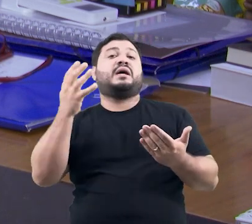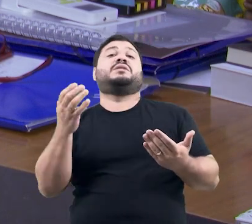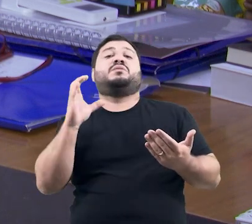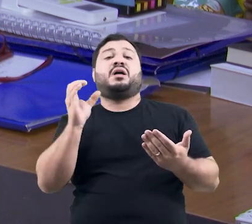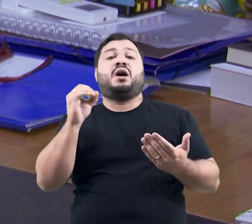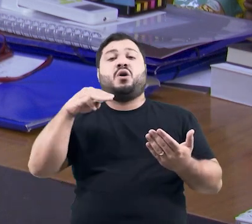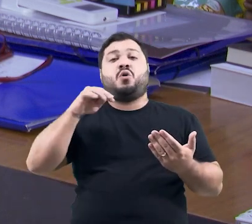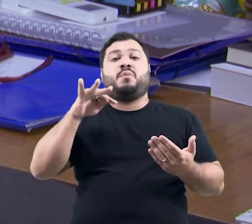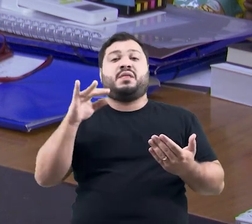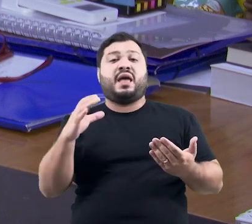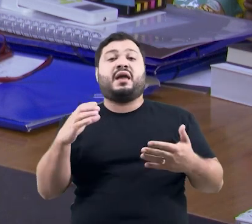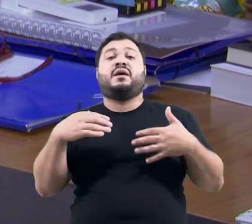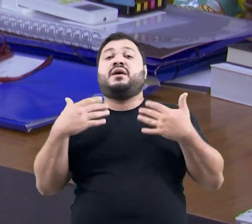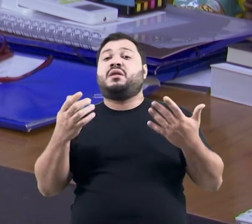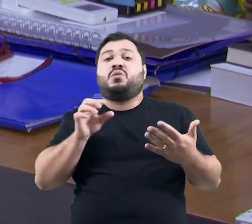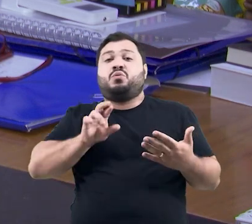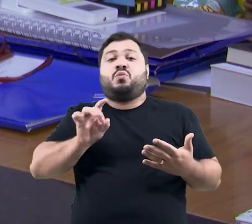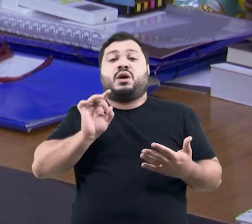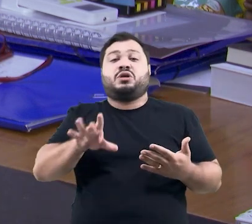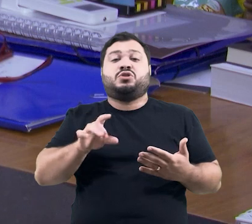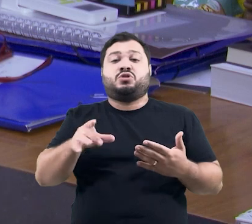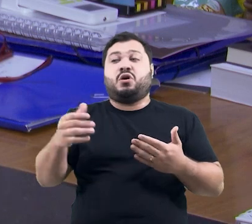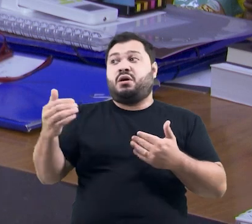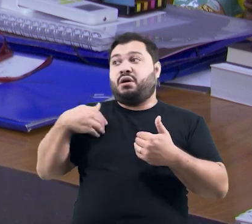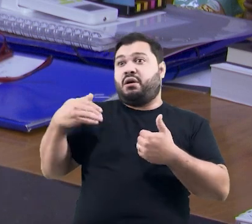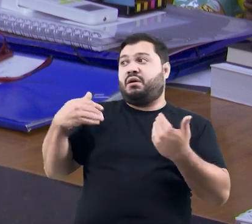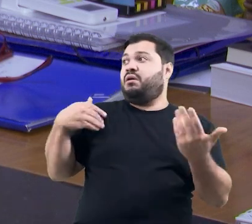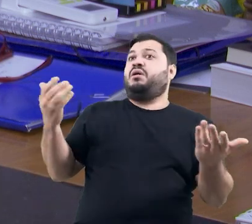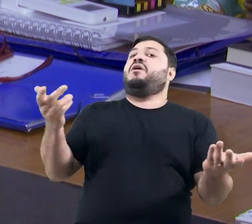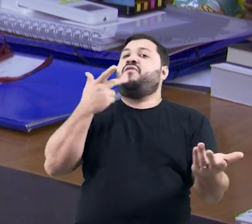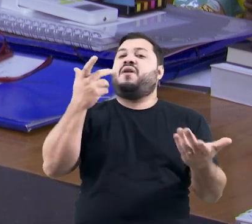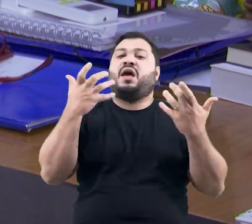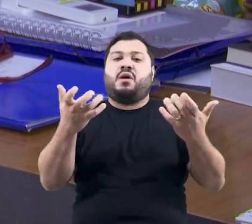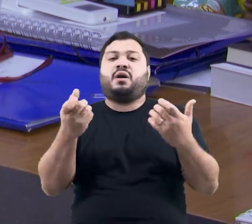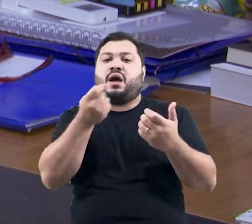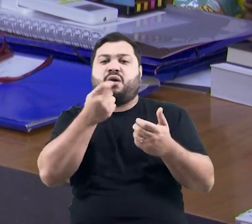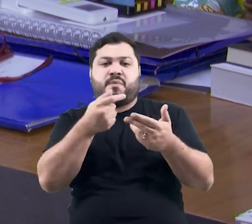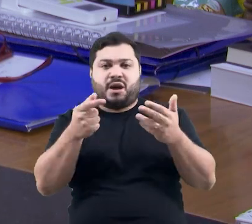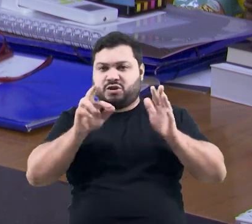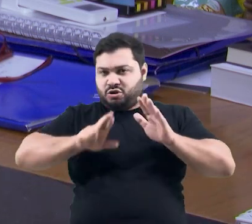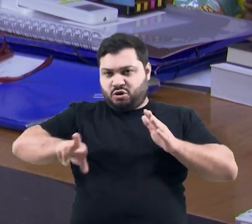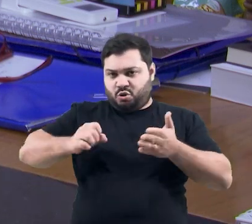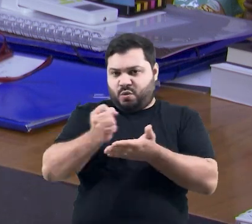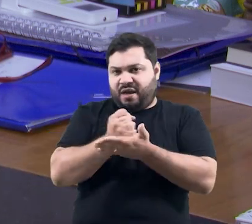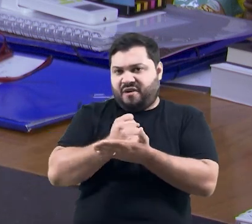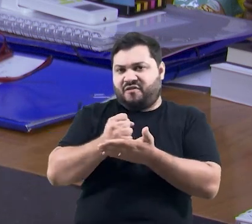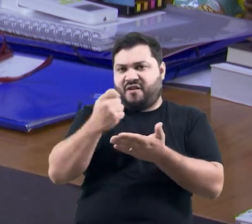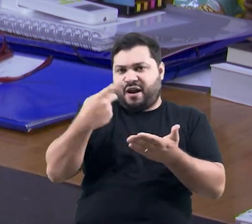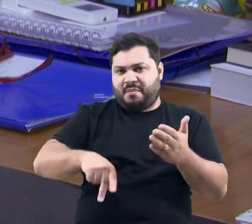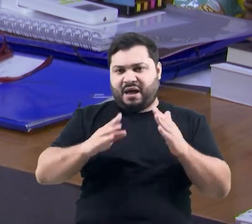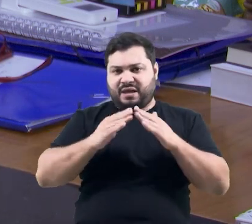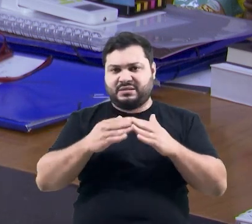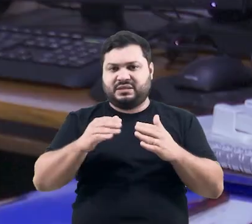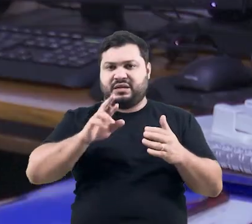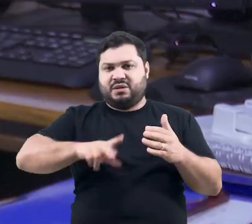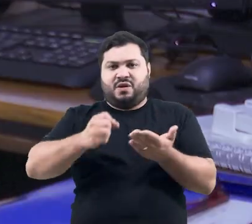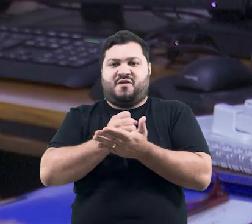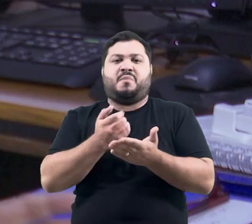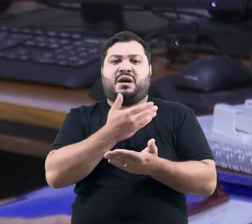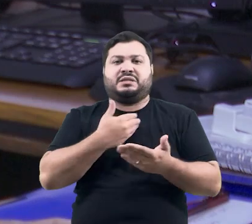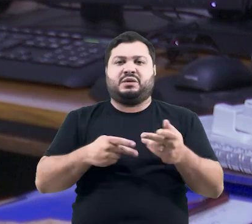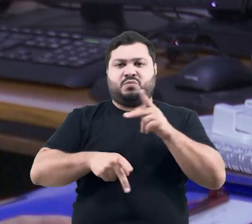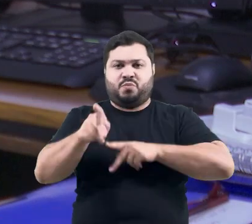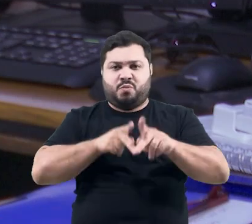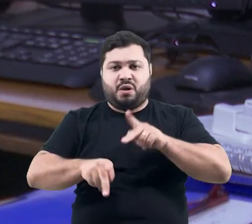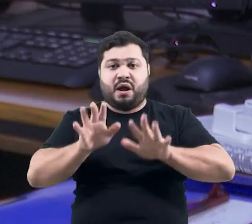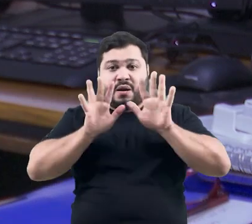recomendou? Quais são as razões da Conitec? Então, não é simplesmente bater na minha porta e dizer eu quero um remédio. Isso aqui não é uma farmácia, né? Não